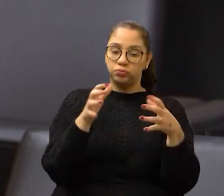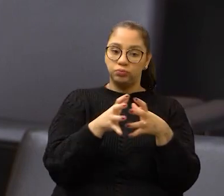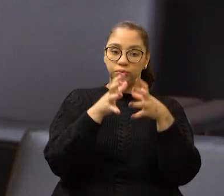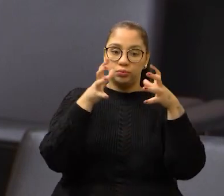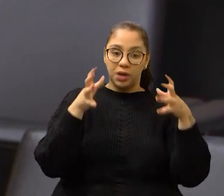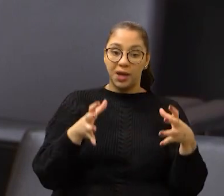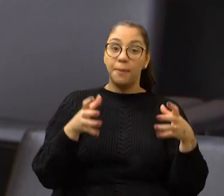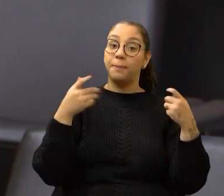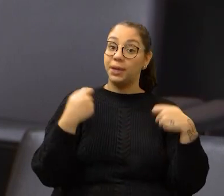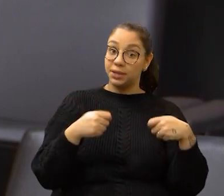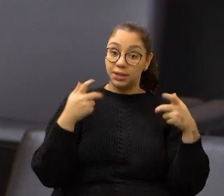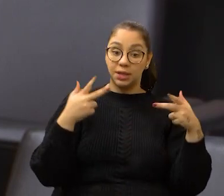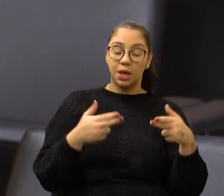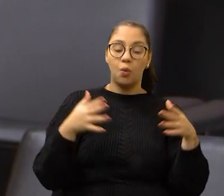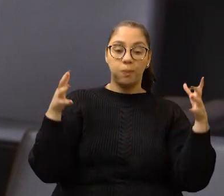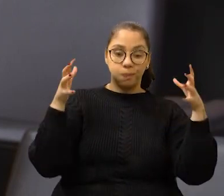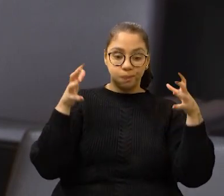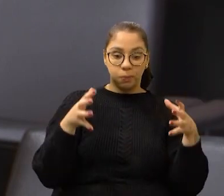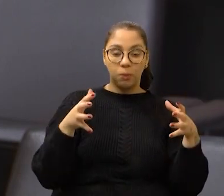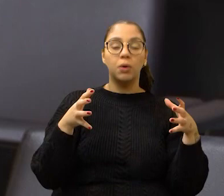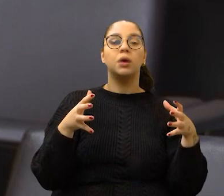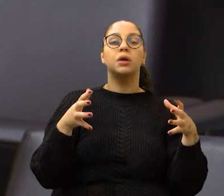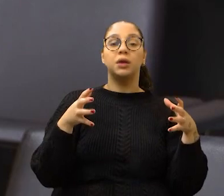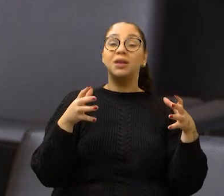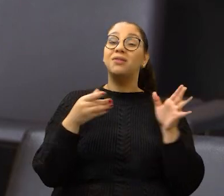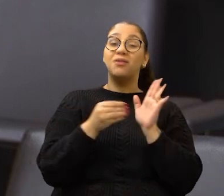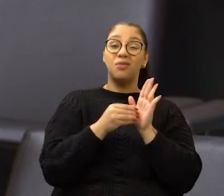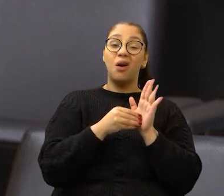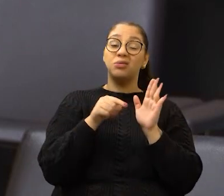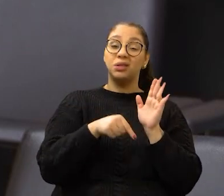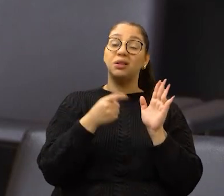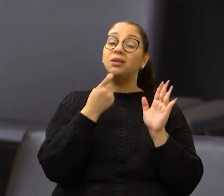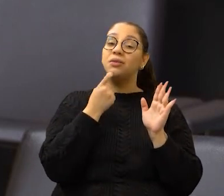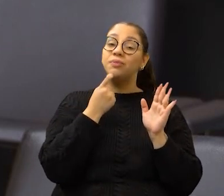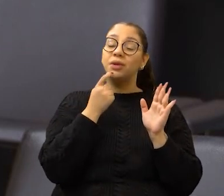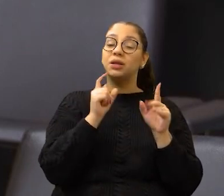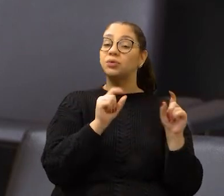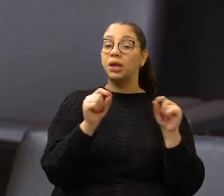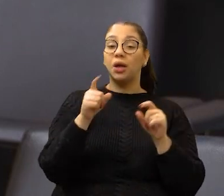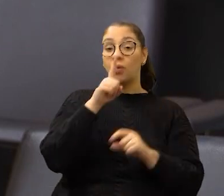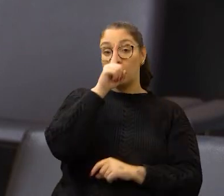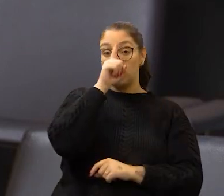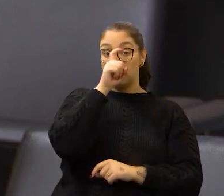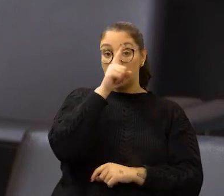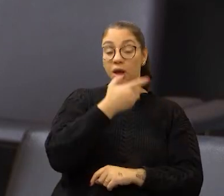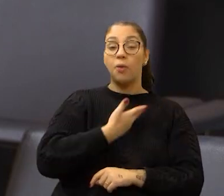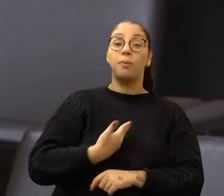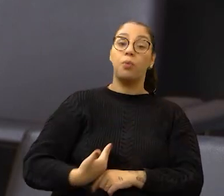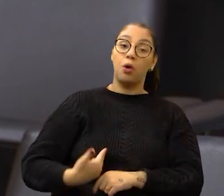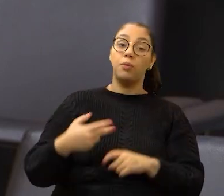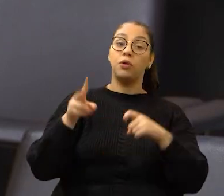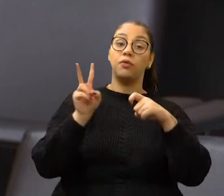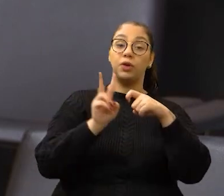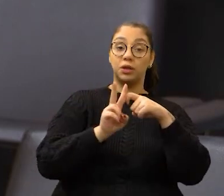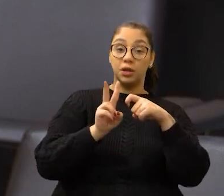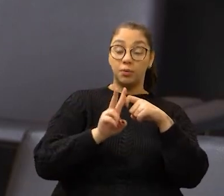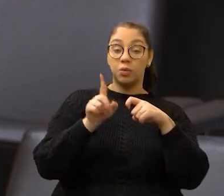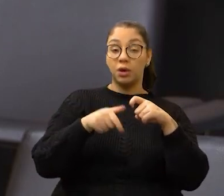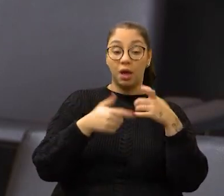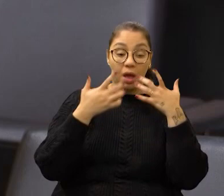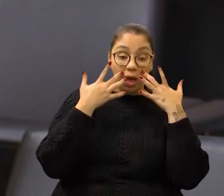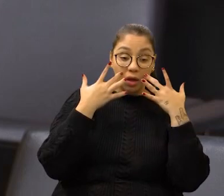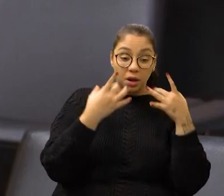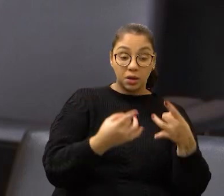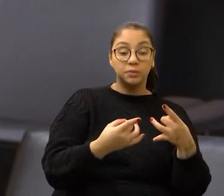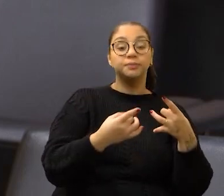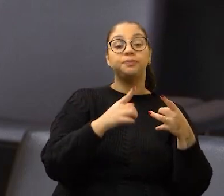ela tem que se comportar como metrópole. E falta em Campinas, existe essa falta na nossa região de um hospital público veterinário que dê